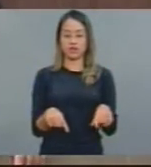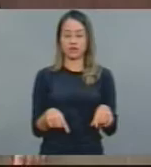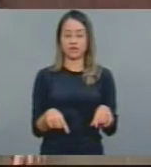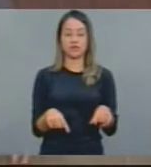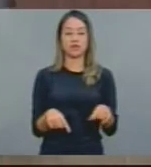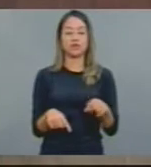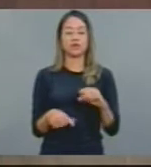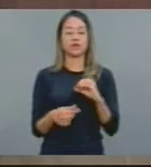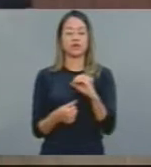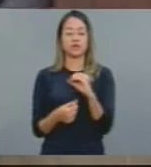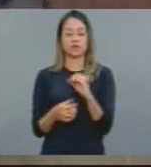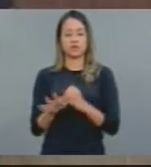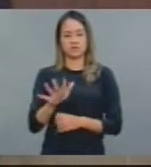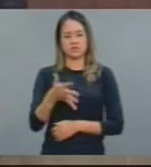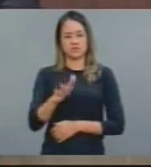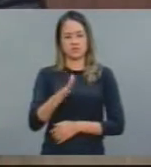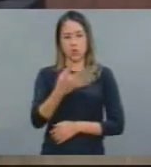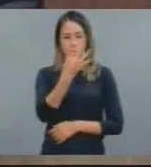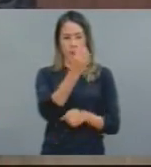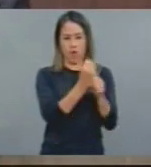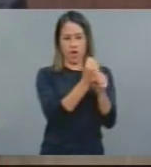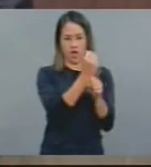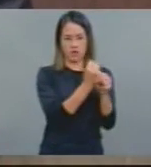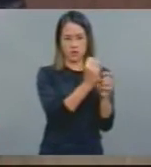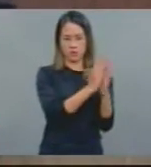110 bilhões de reais para os 4 anos